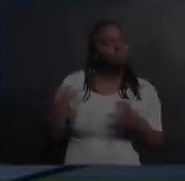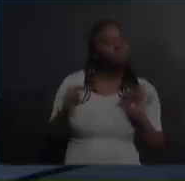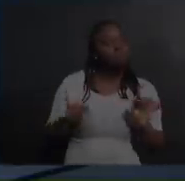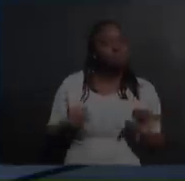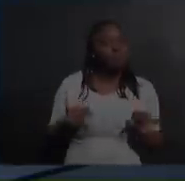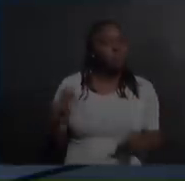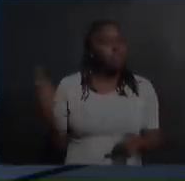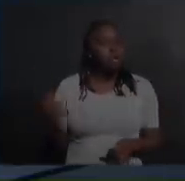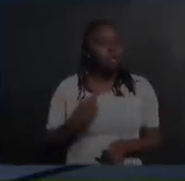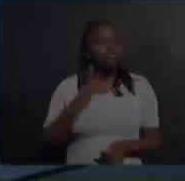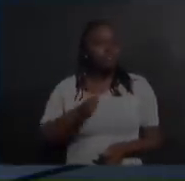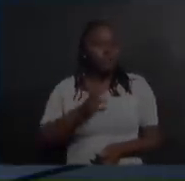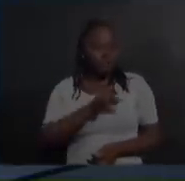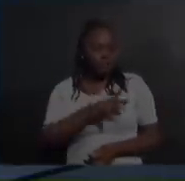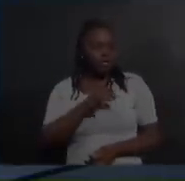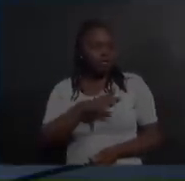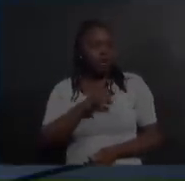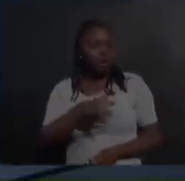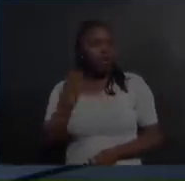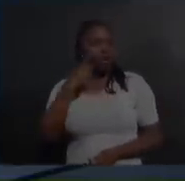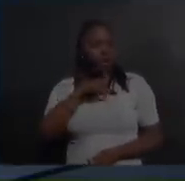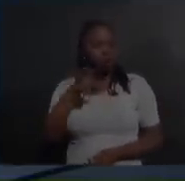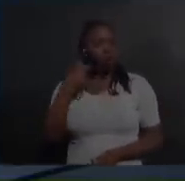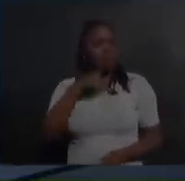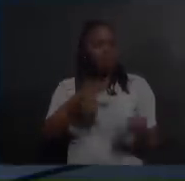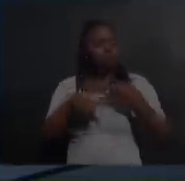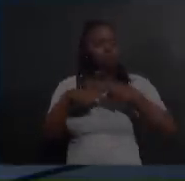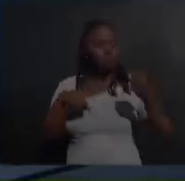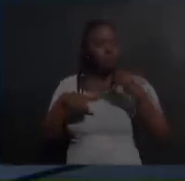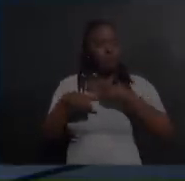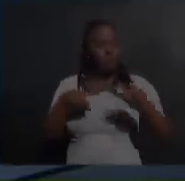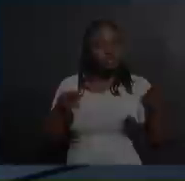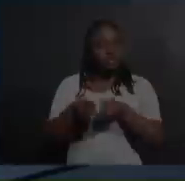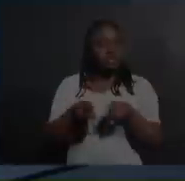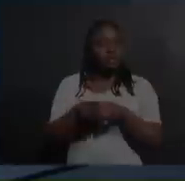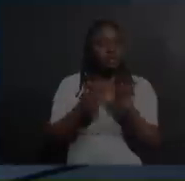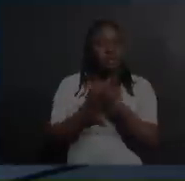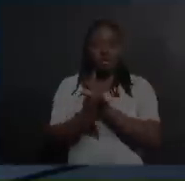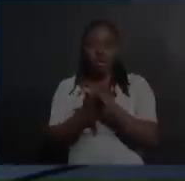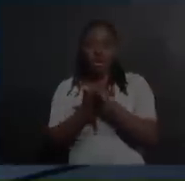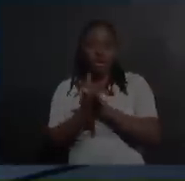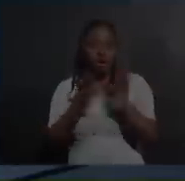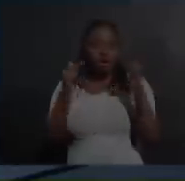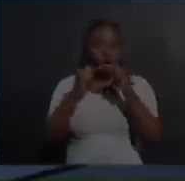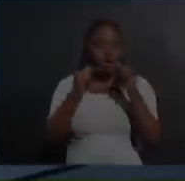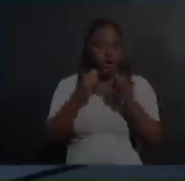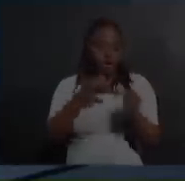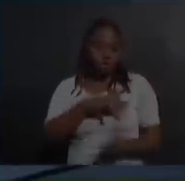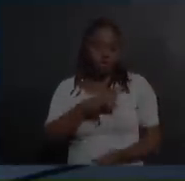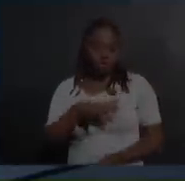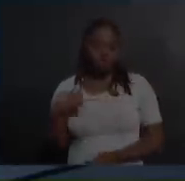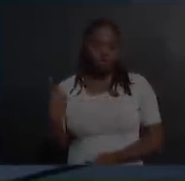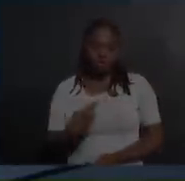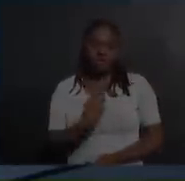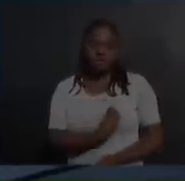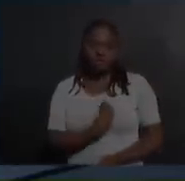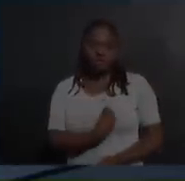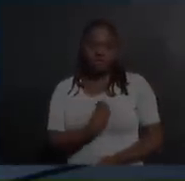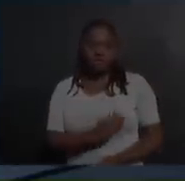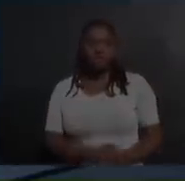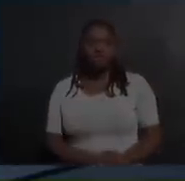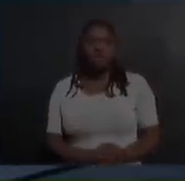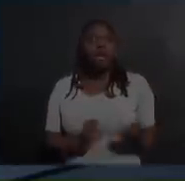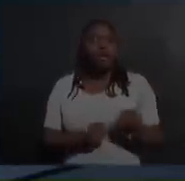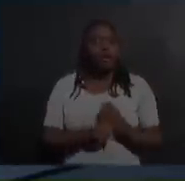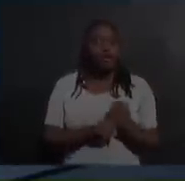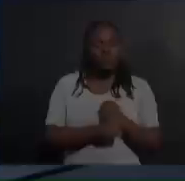de nós já vencemos vários medos e estamos vencendo algum tipo de medo nas nossas vidas. Nos